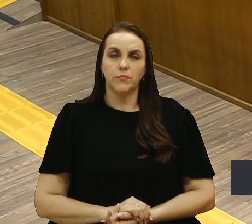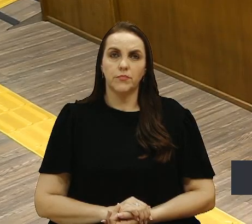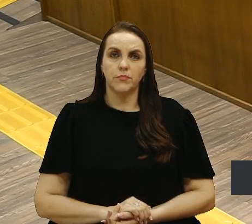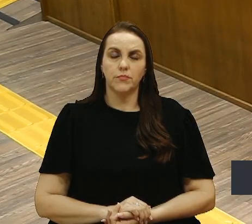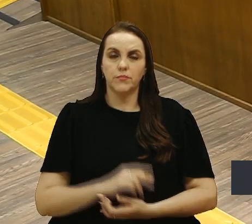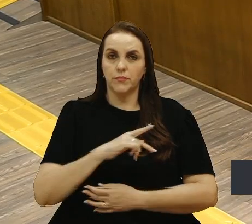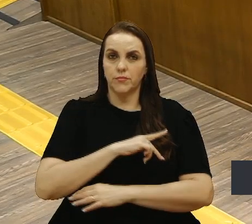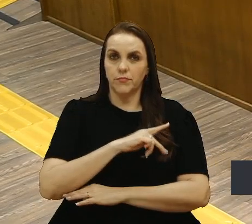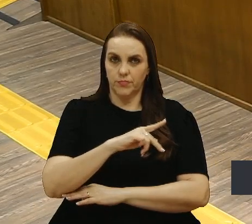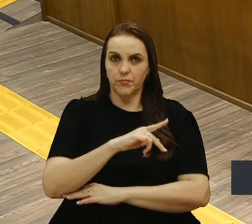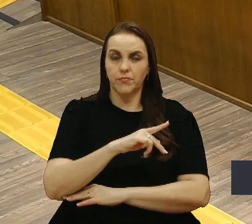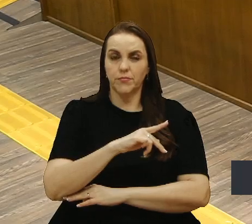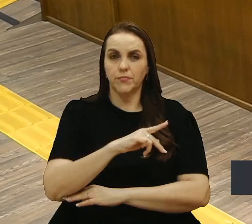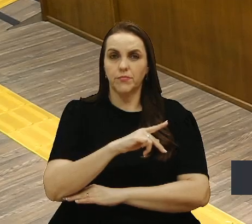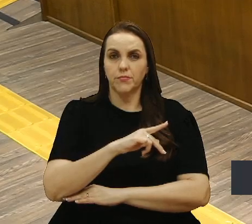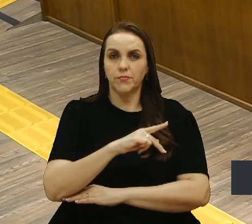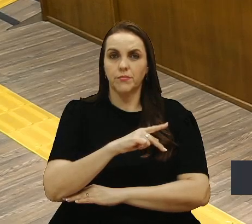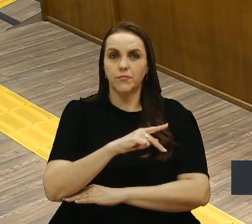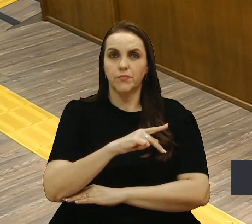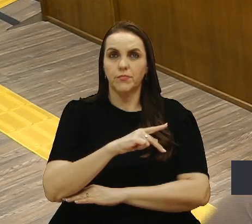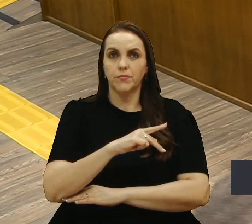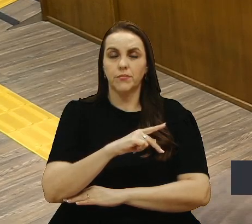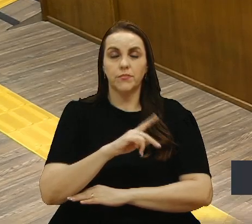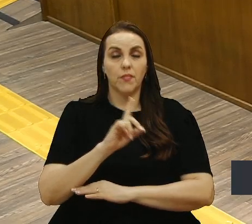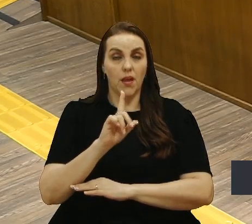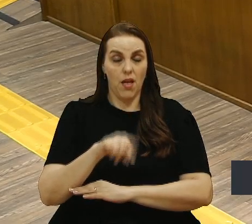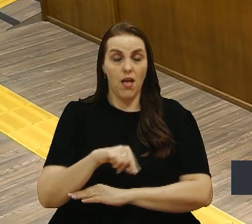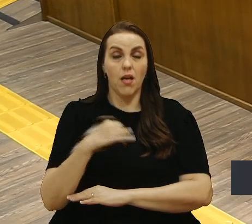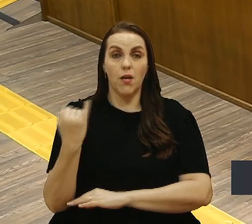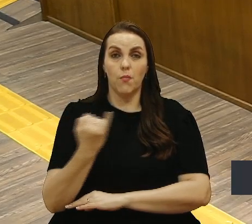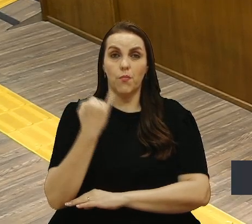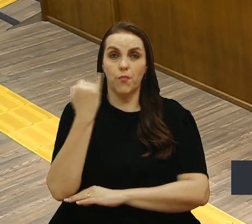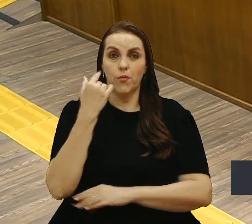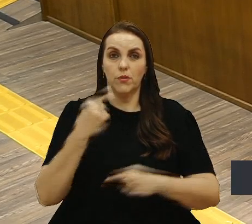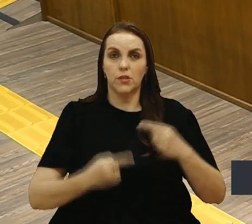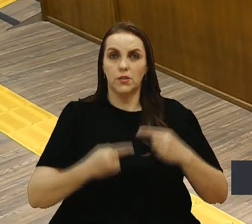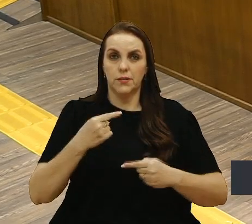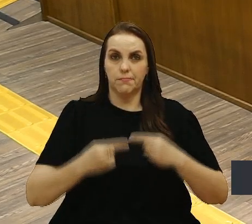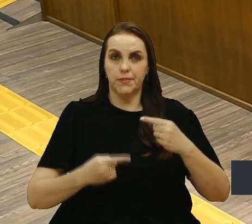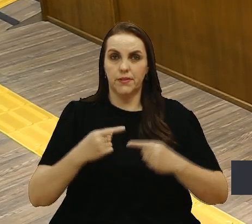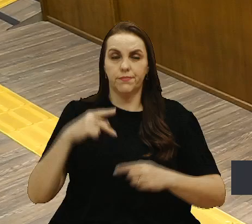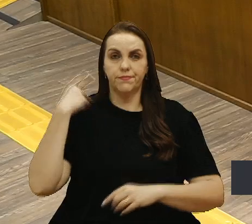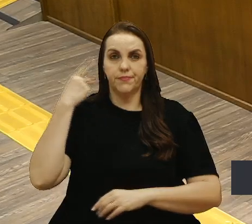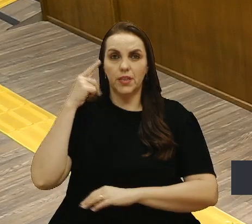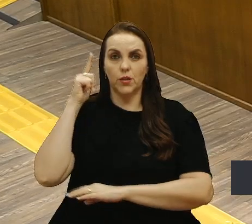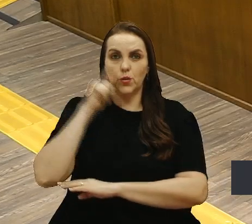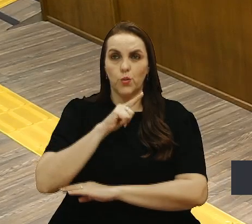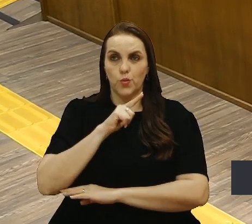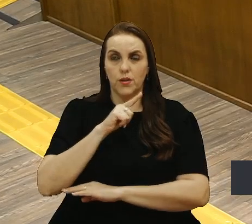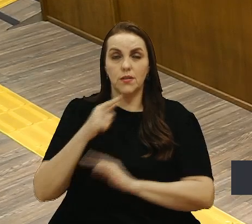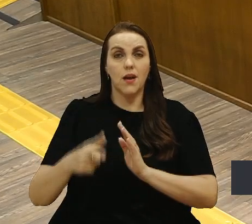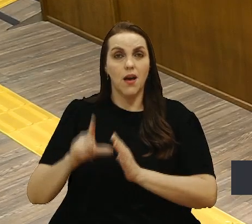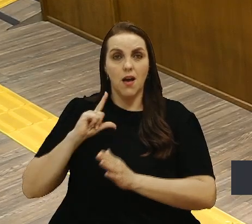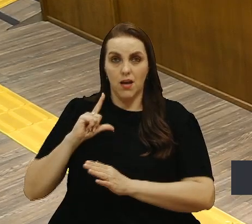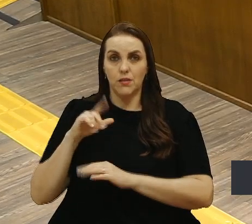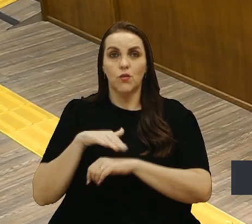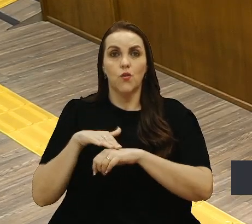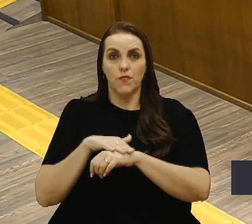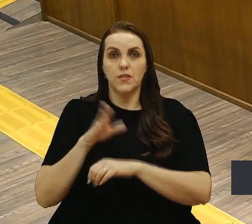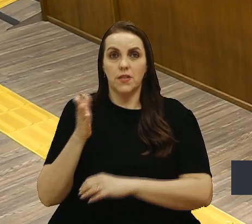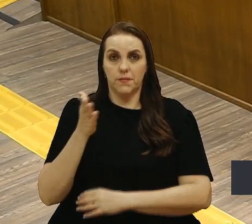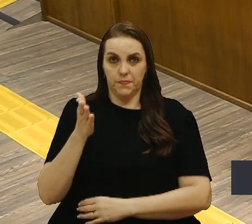Senhor presidente, bastante oportuno esse debate. Vereador Lucas, comentava antes com o senhor que